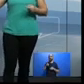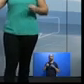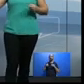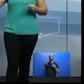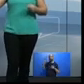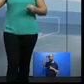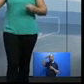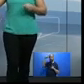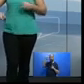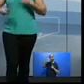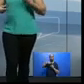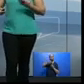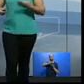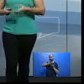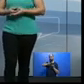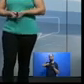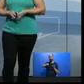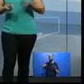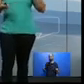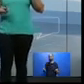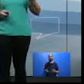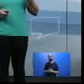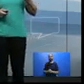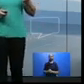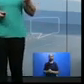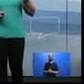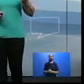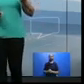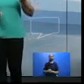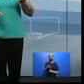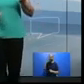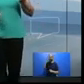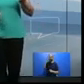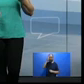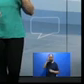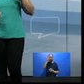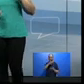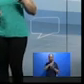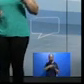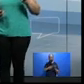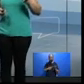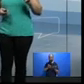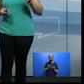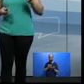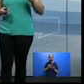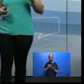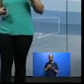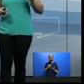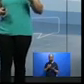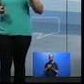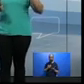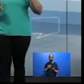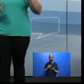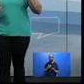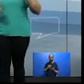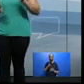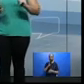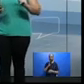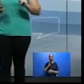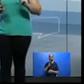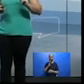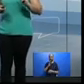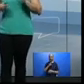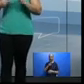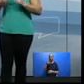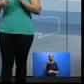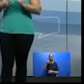Cruz, entre outros nomes. Lembra na apostila anterior que a gente conheceu um desses nomes?